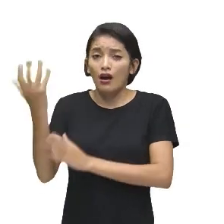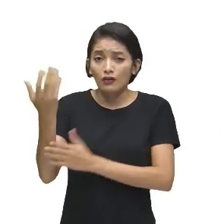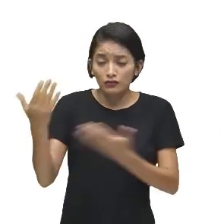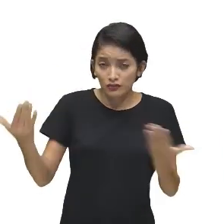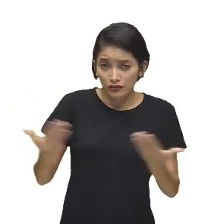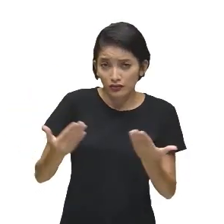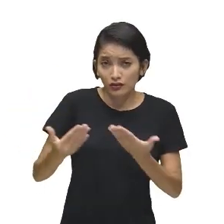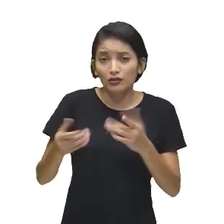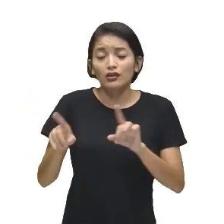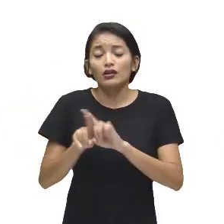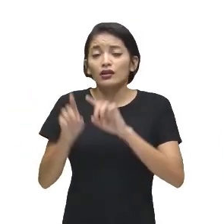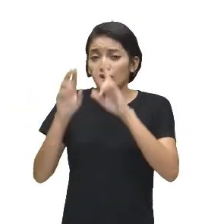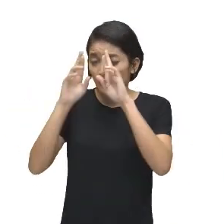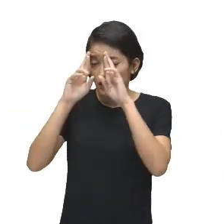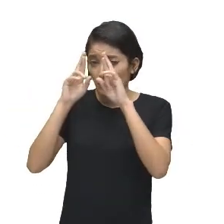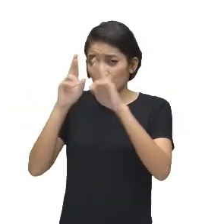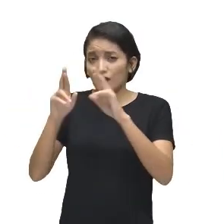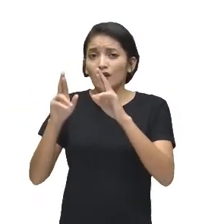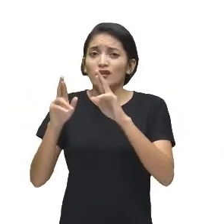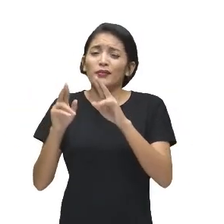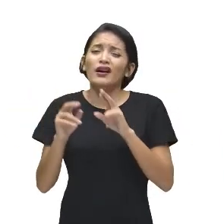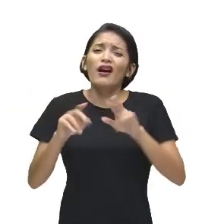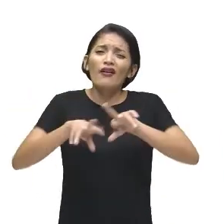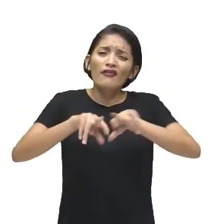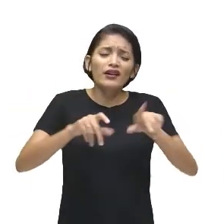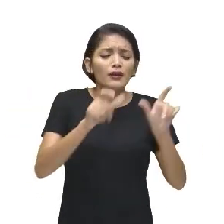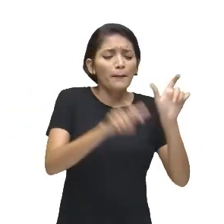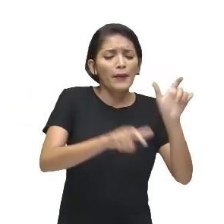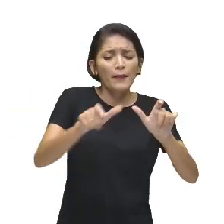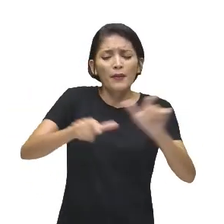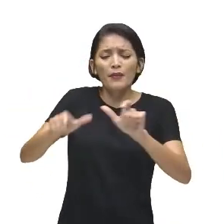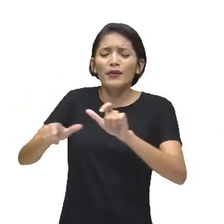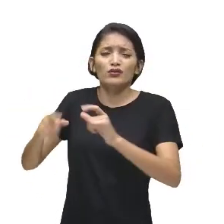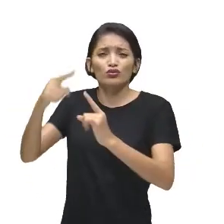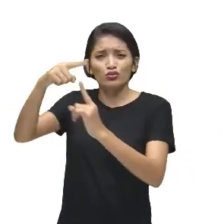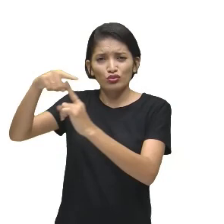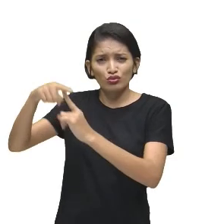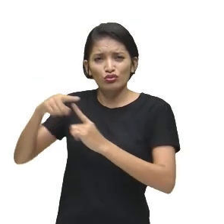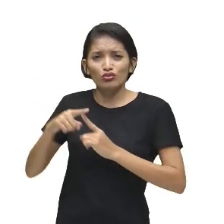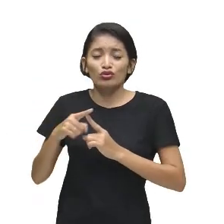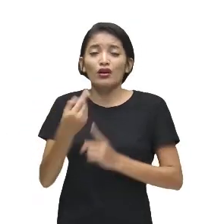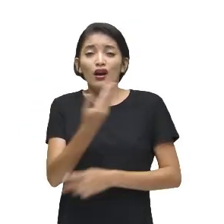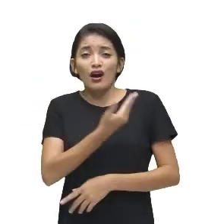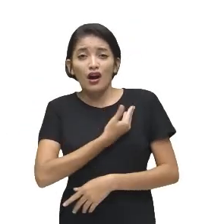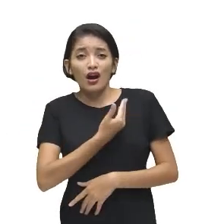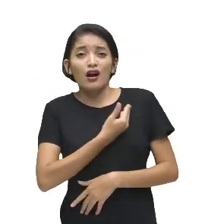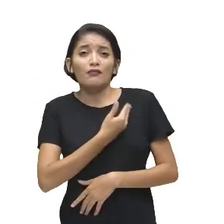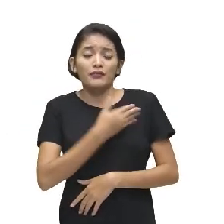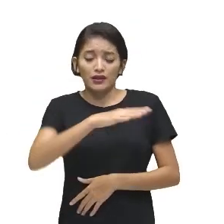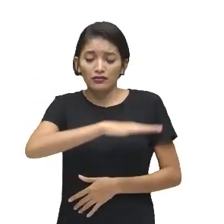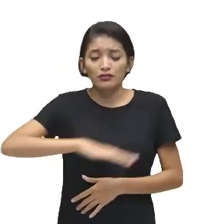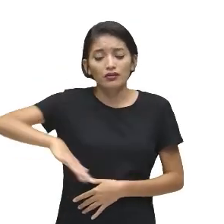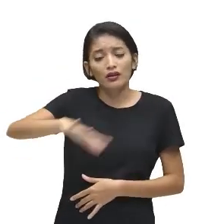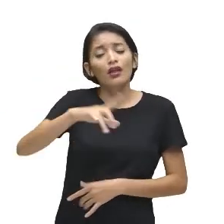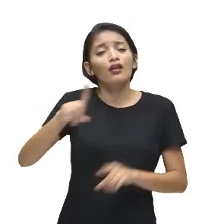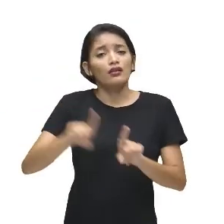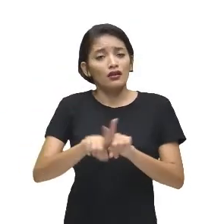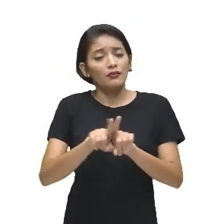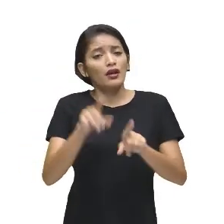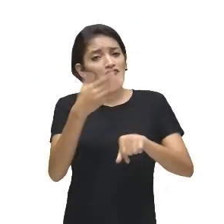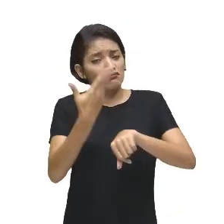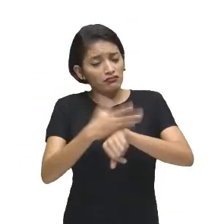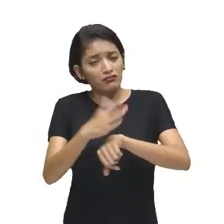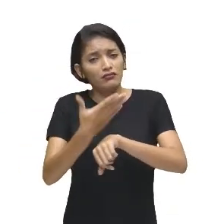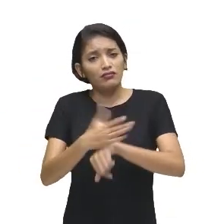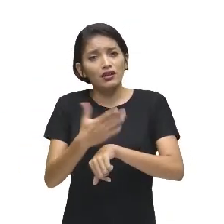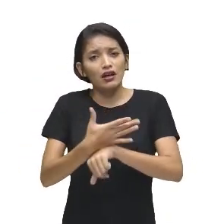E a respeitar mais as diversas expressões religiosas que vários colegas, várias pessoas ao nosso redor podem praticar e que devemos,